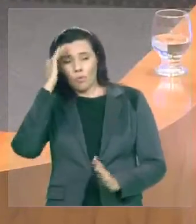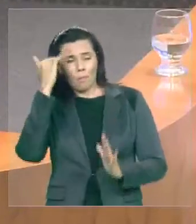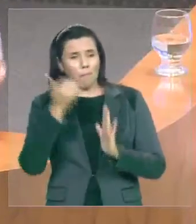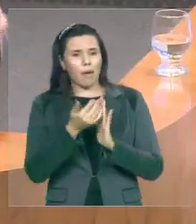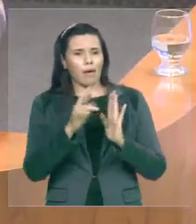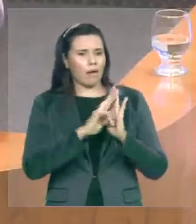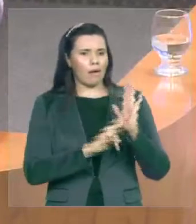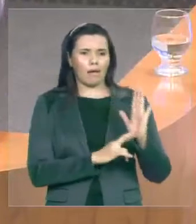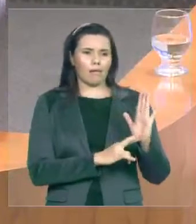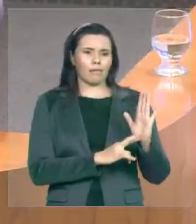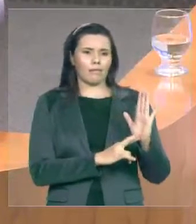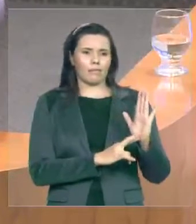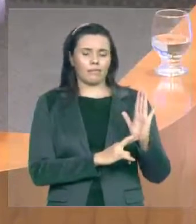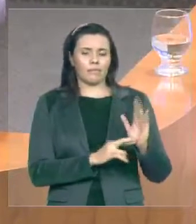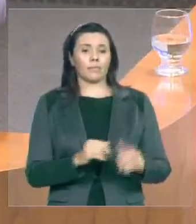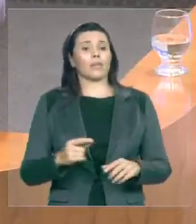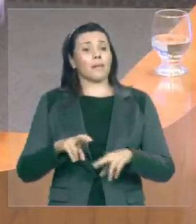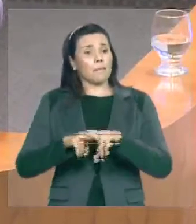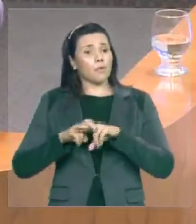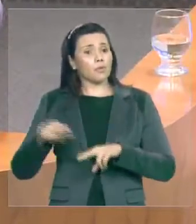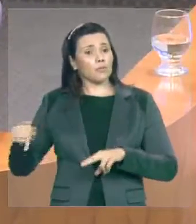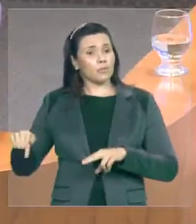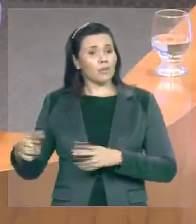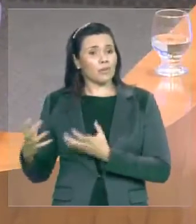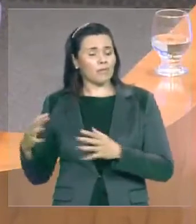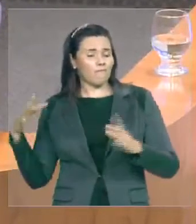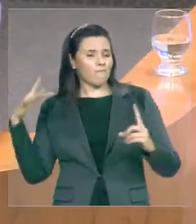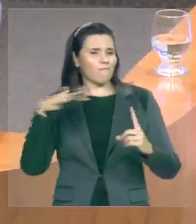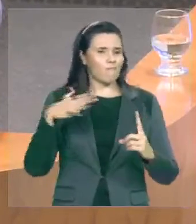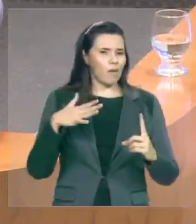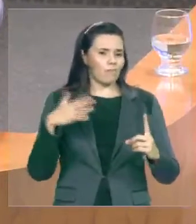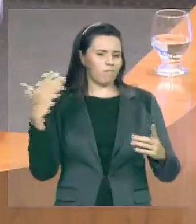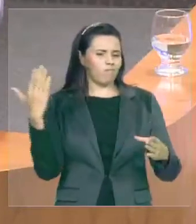Isto São Luís não vai aceitar.